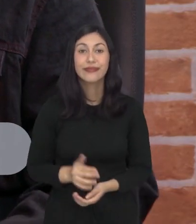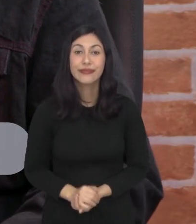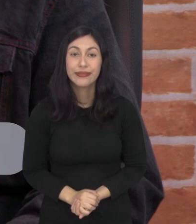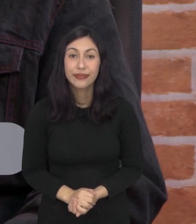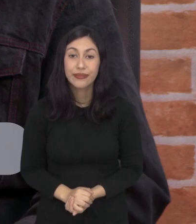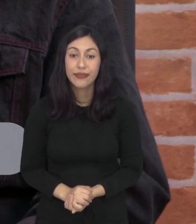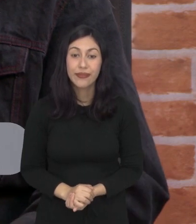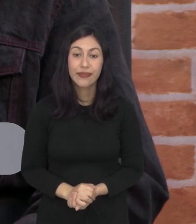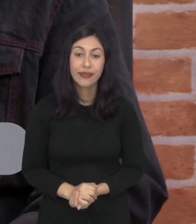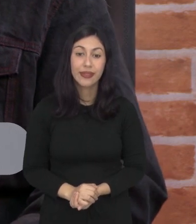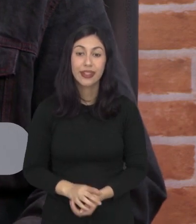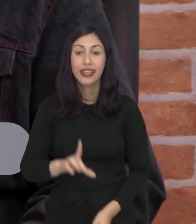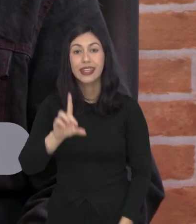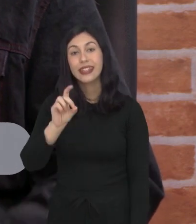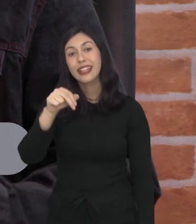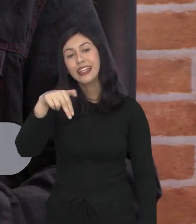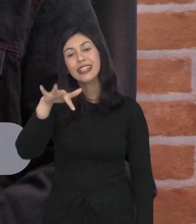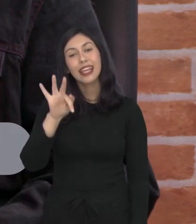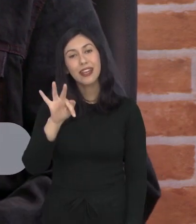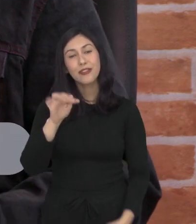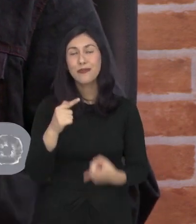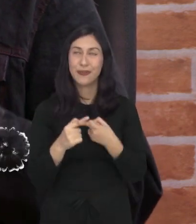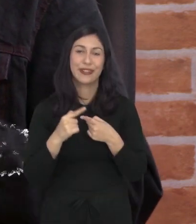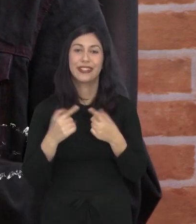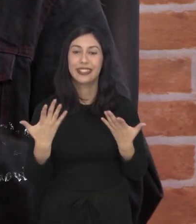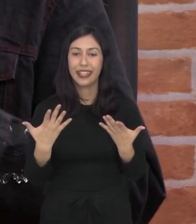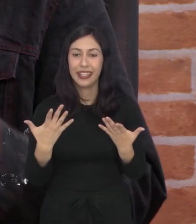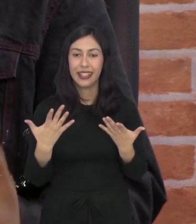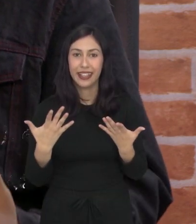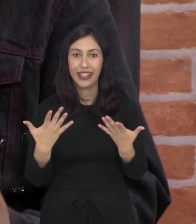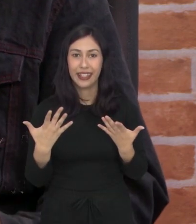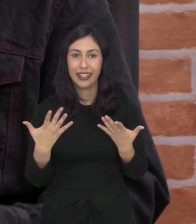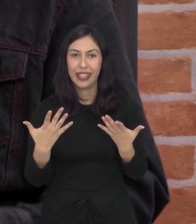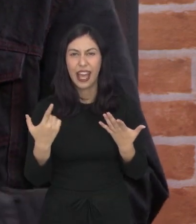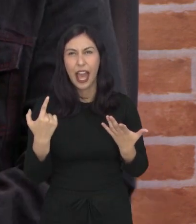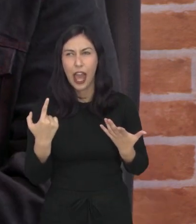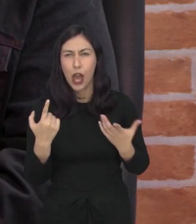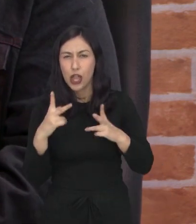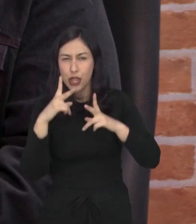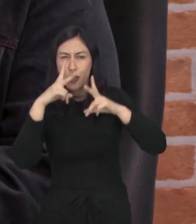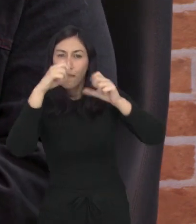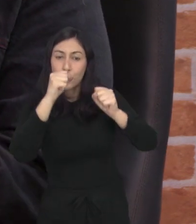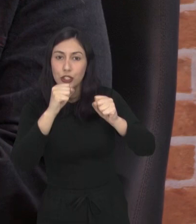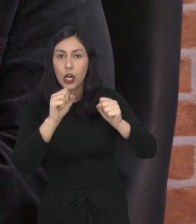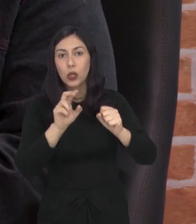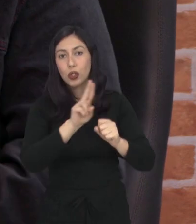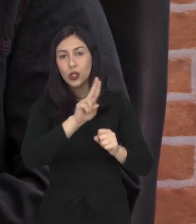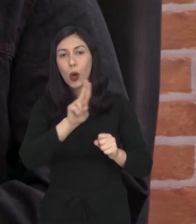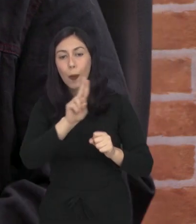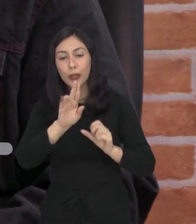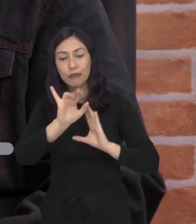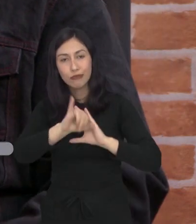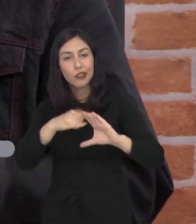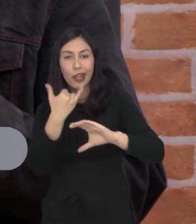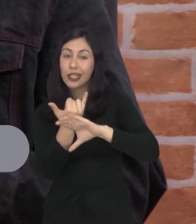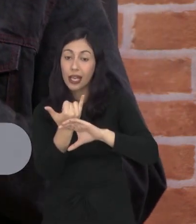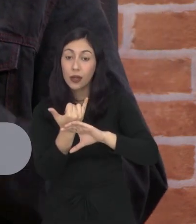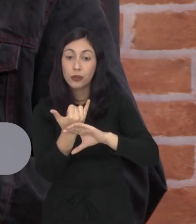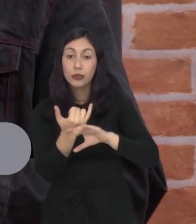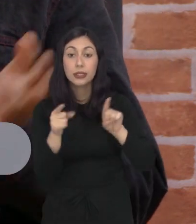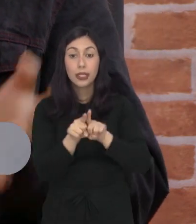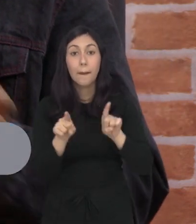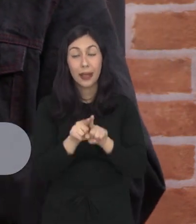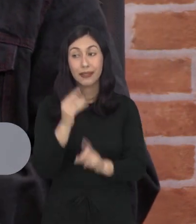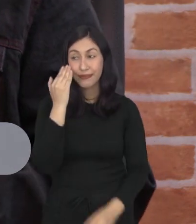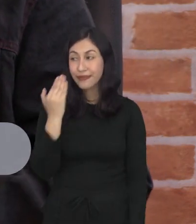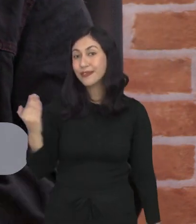twitch.tv/PauloDNF. O DNF é uma história muito engraçada, porque o DNF vem de Distúrbio na Força, que é o nome do meu canal, que você comentou no começo e tal. E no